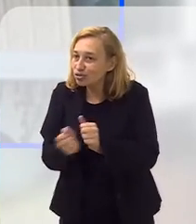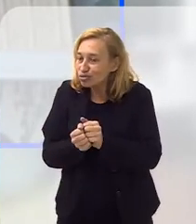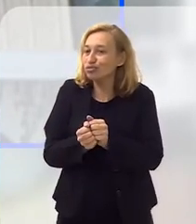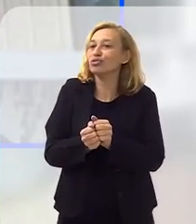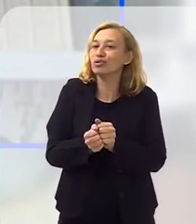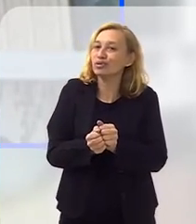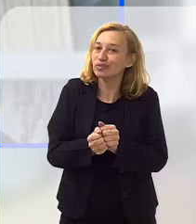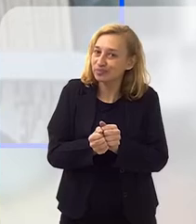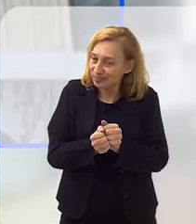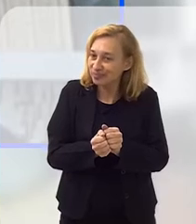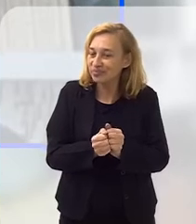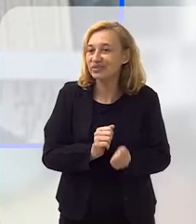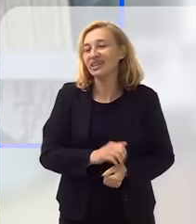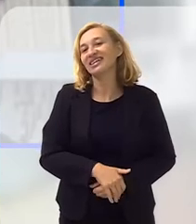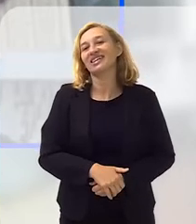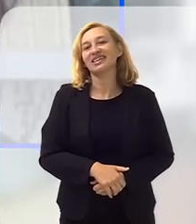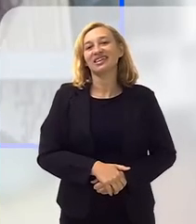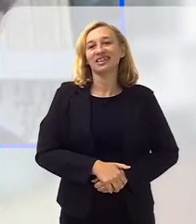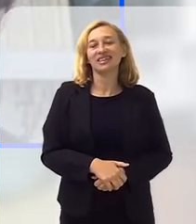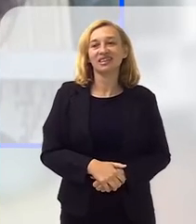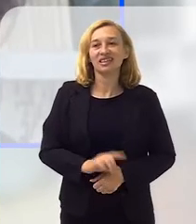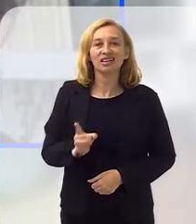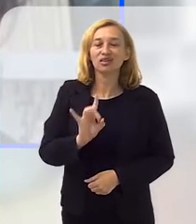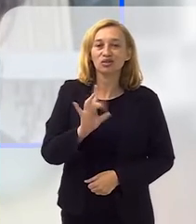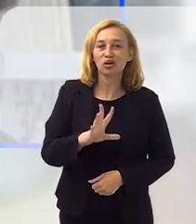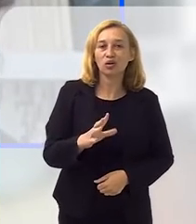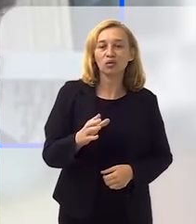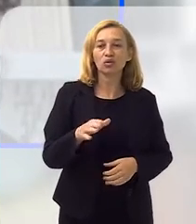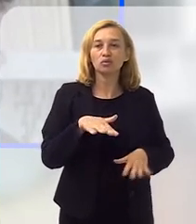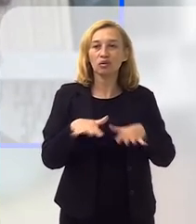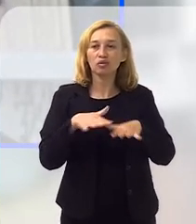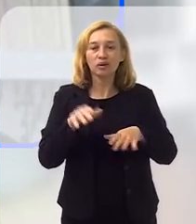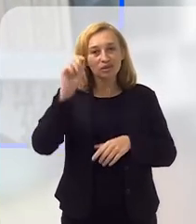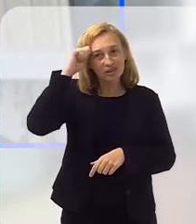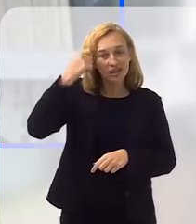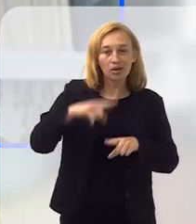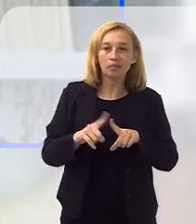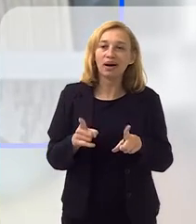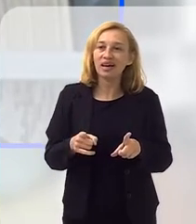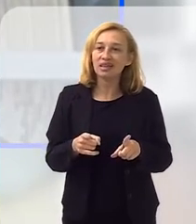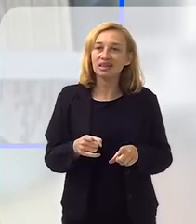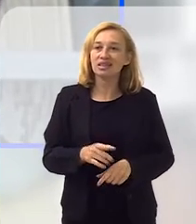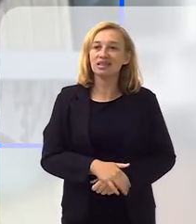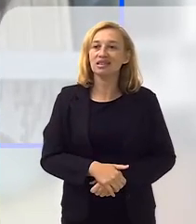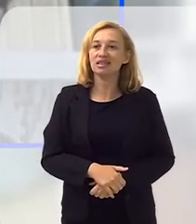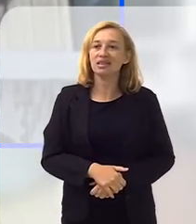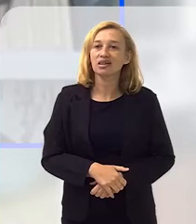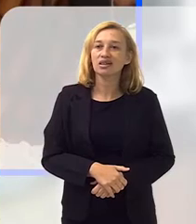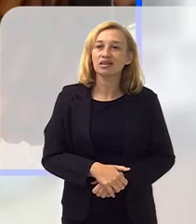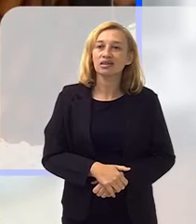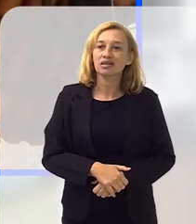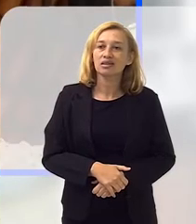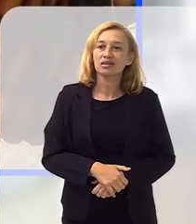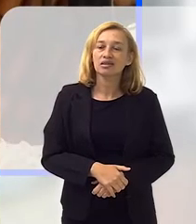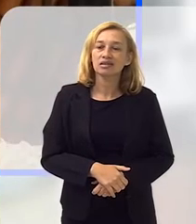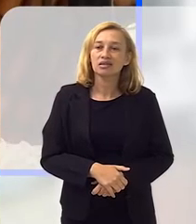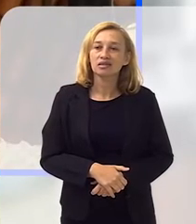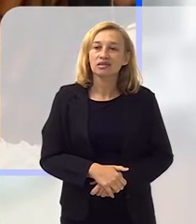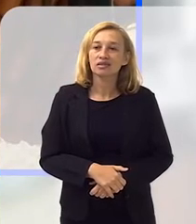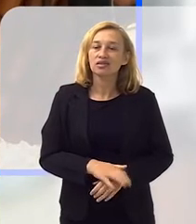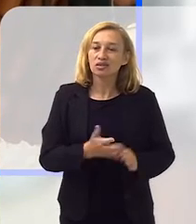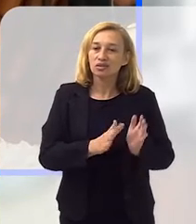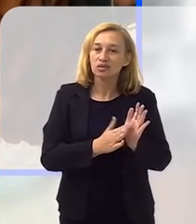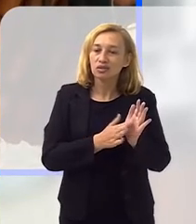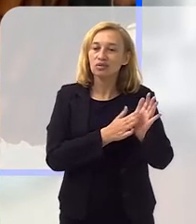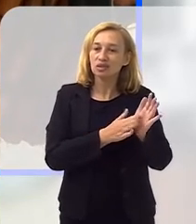se tornando, acabou se tornando um hino, não só do movimento negro, mas enfim, um